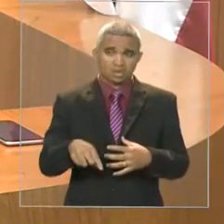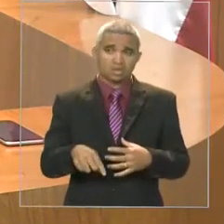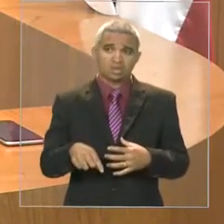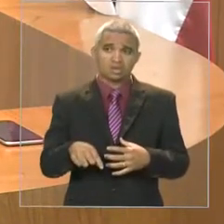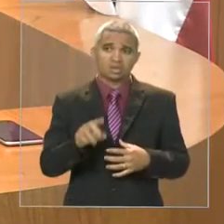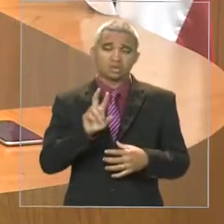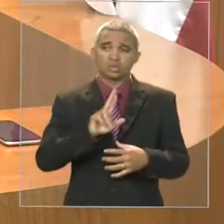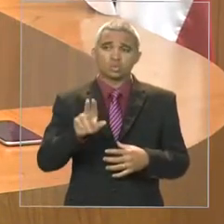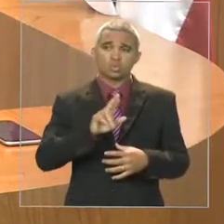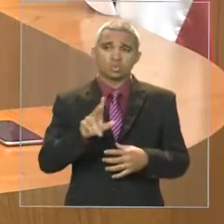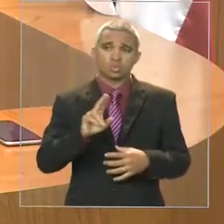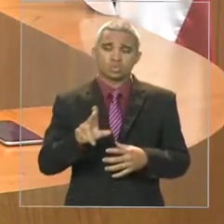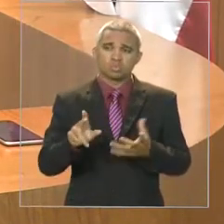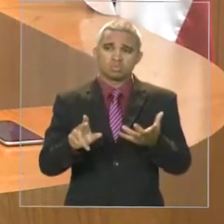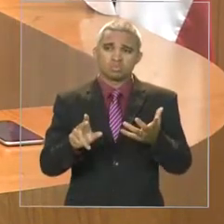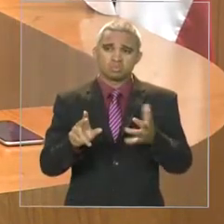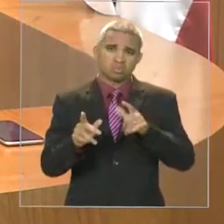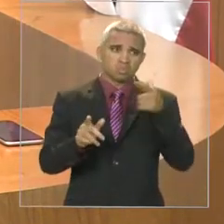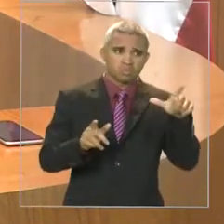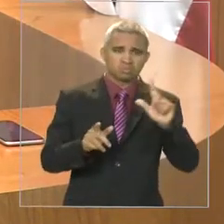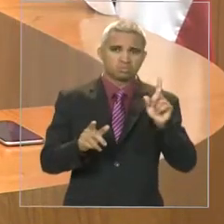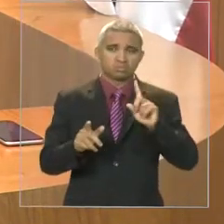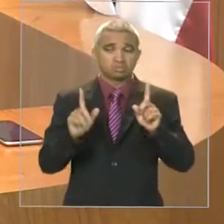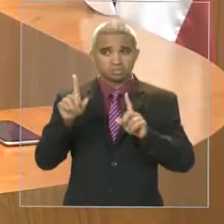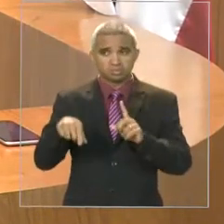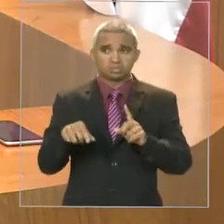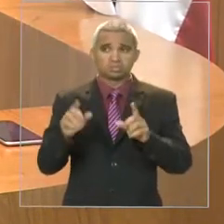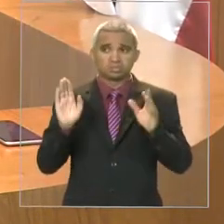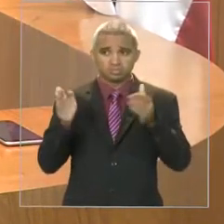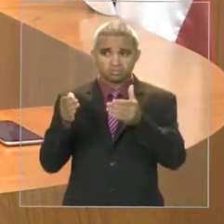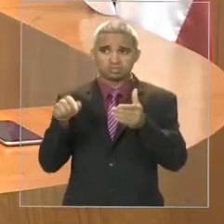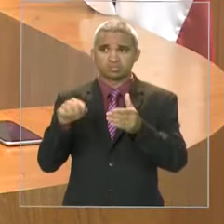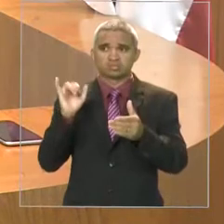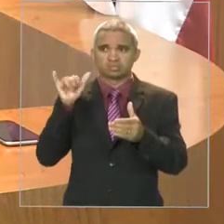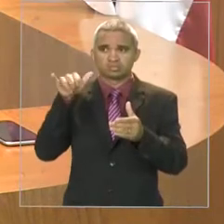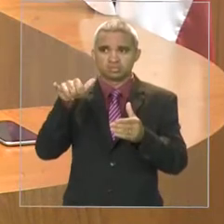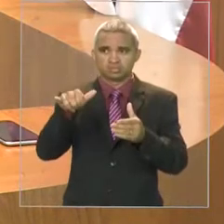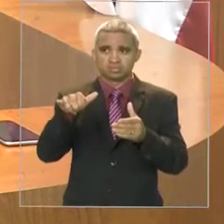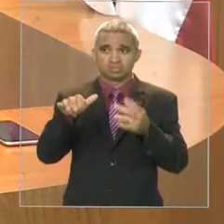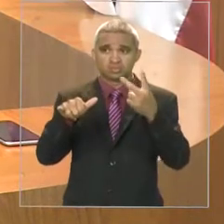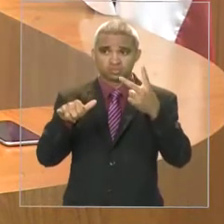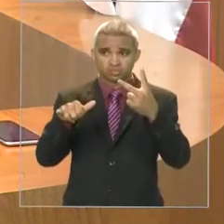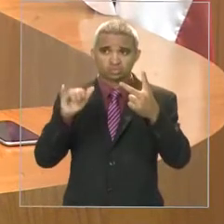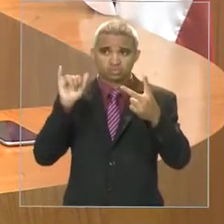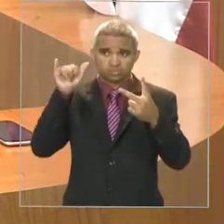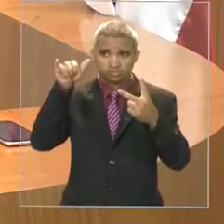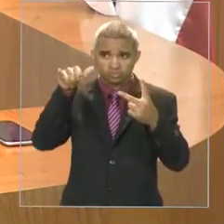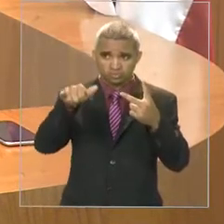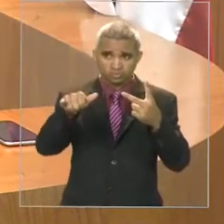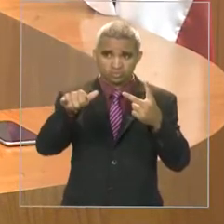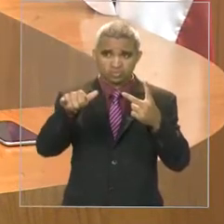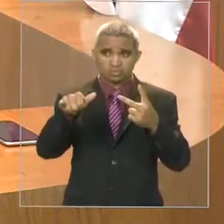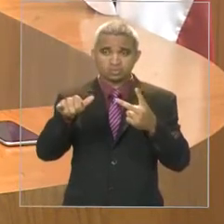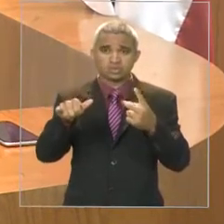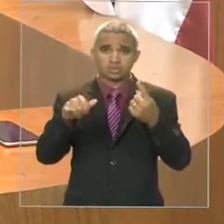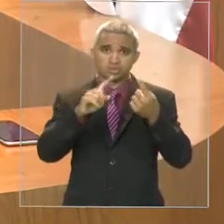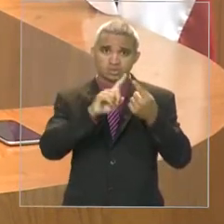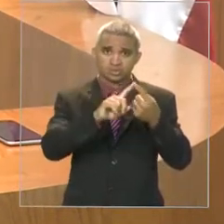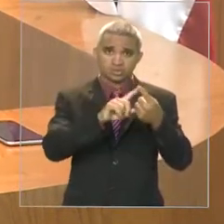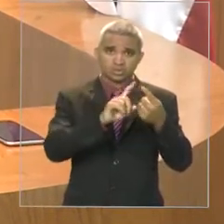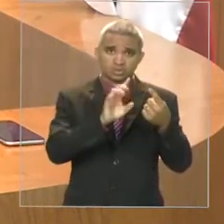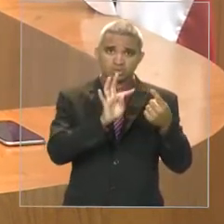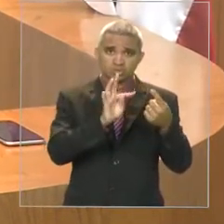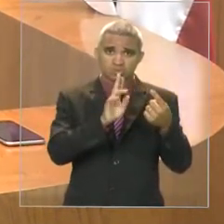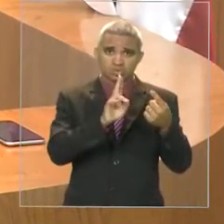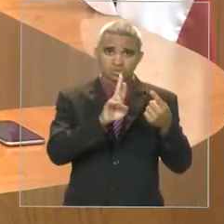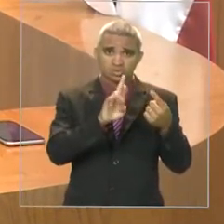que eu queria esclarecer a Vossa Excelência: a licitação foram de duas aeronaves, uma turbo-hélice, está lá o prefixo da